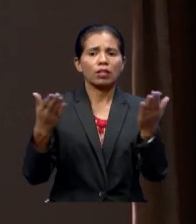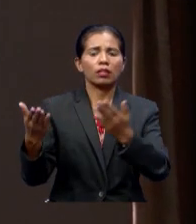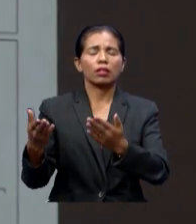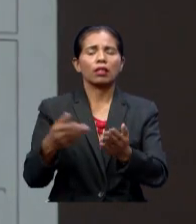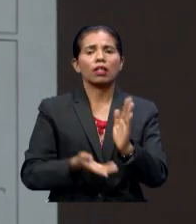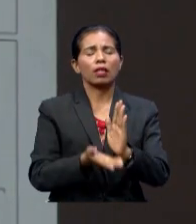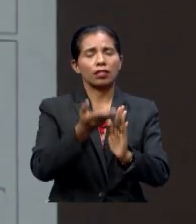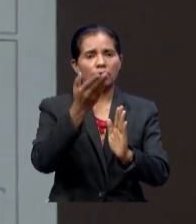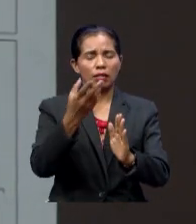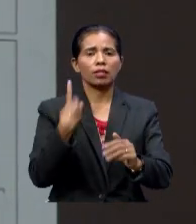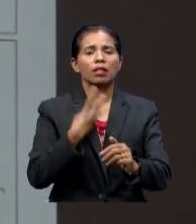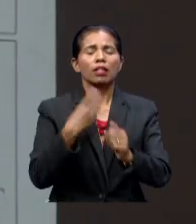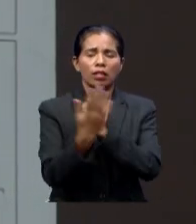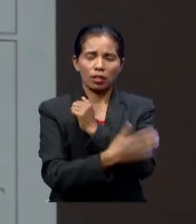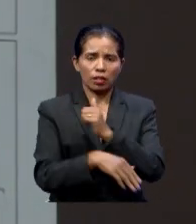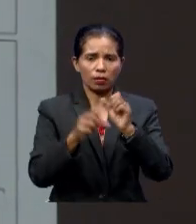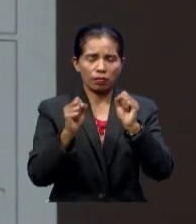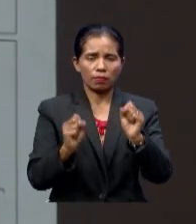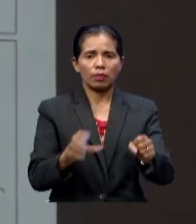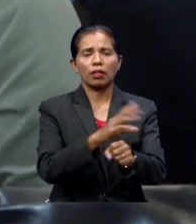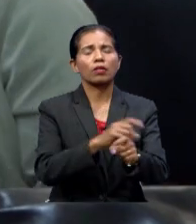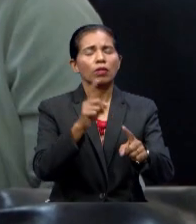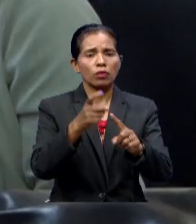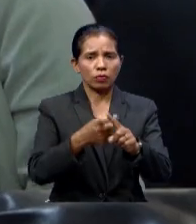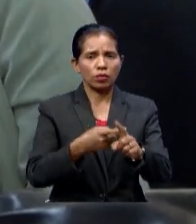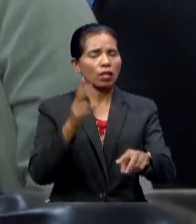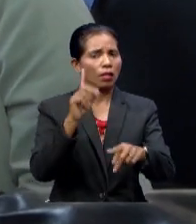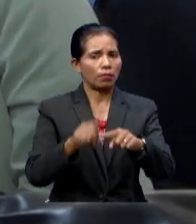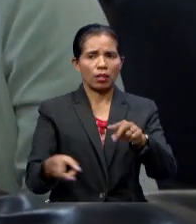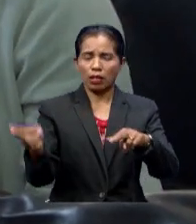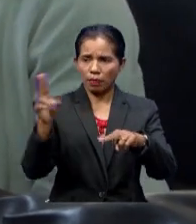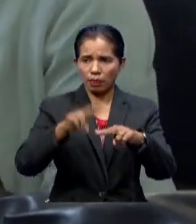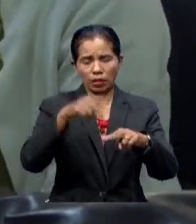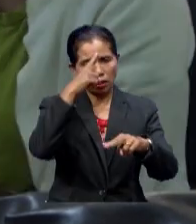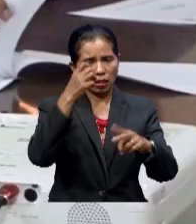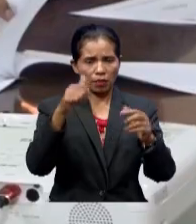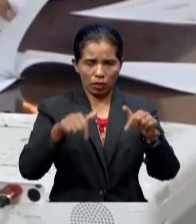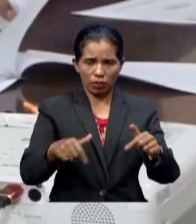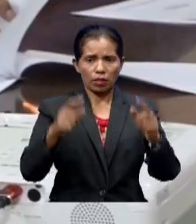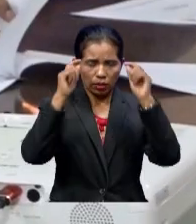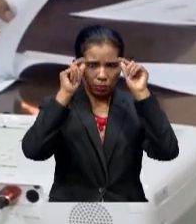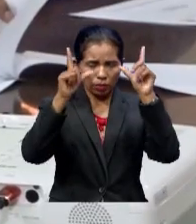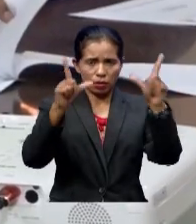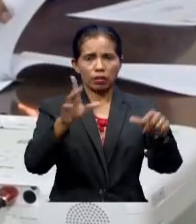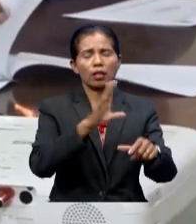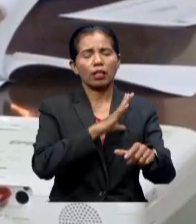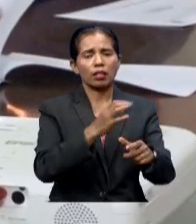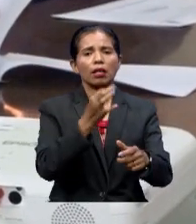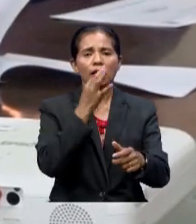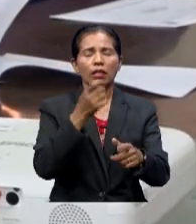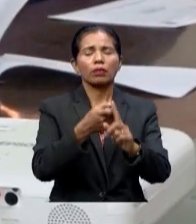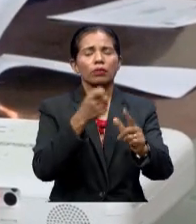produto local e arreglar, não é inflação cada fulan label aumenta, tamarada une Timor-Leste, dependência liuba a